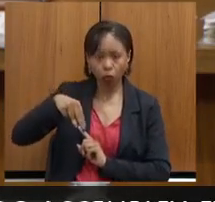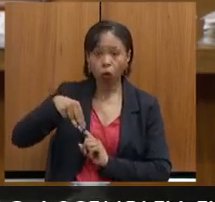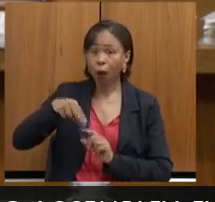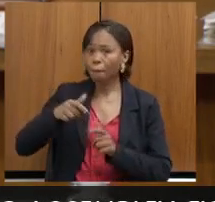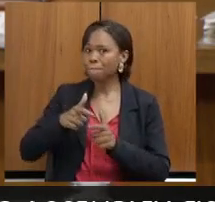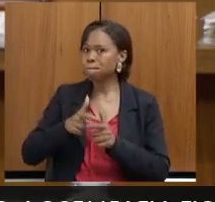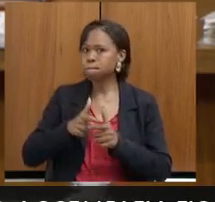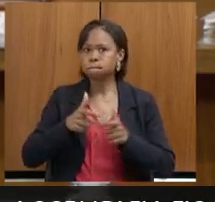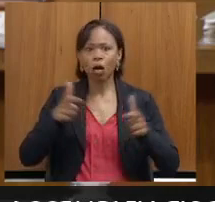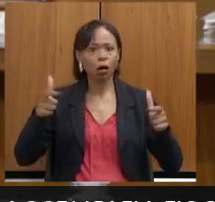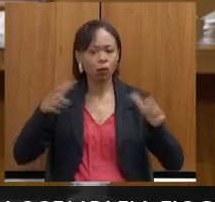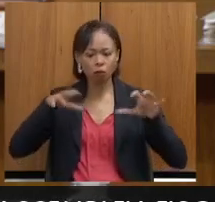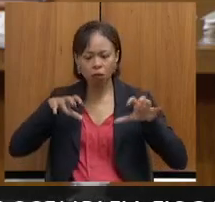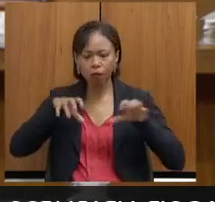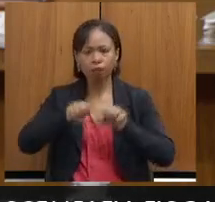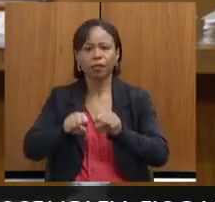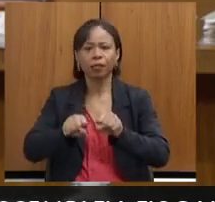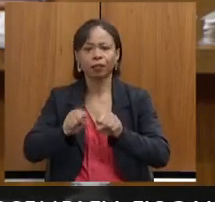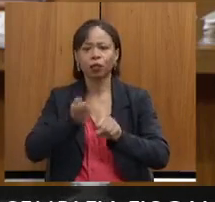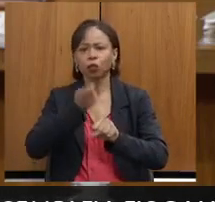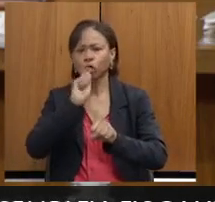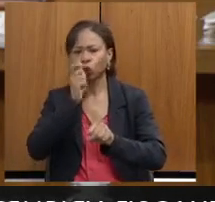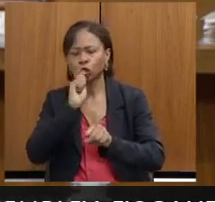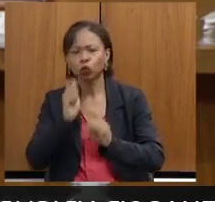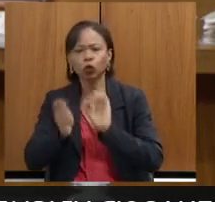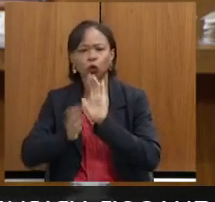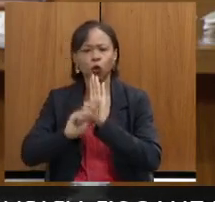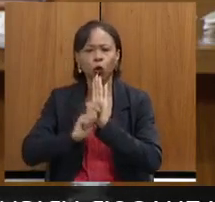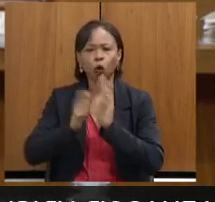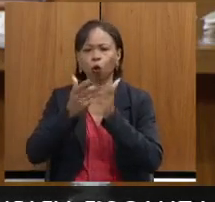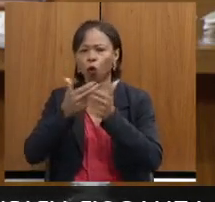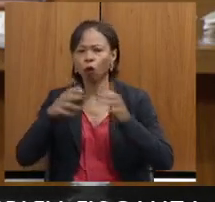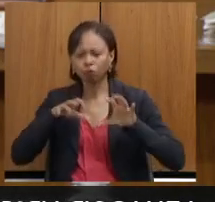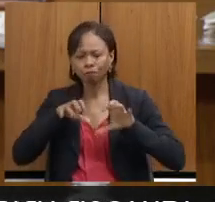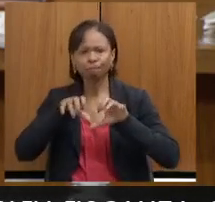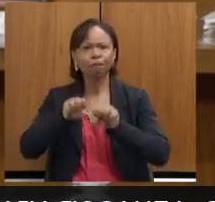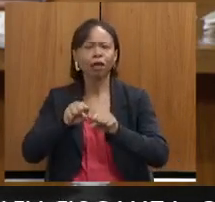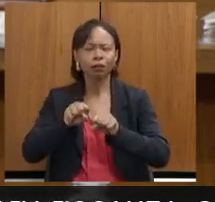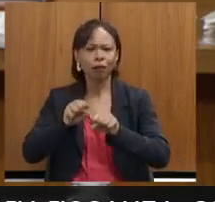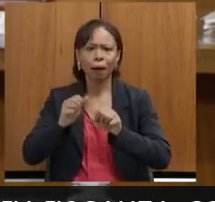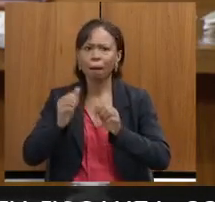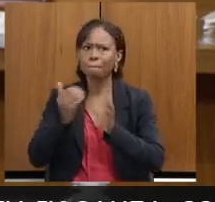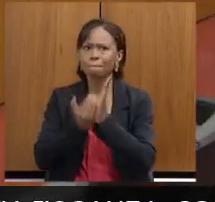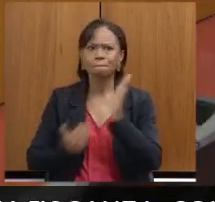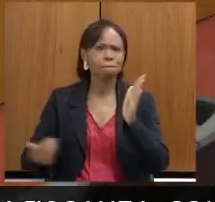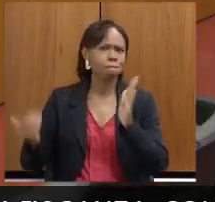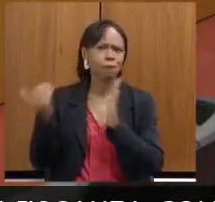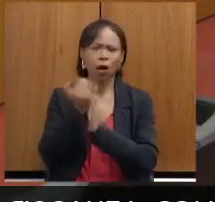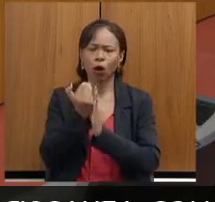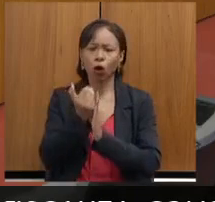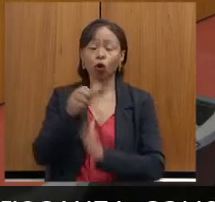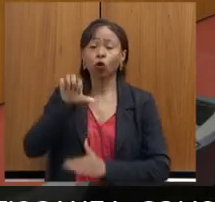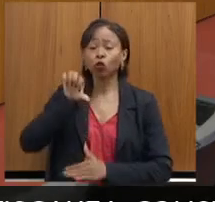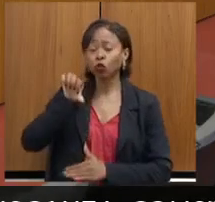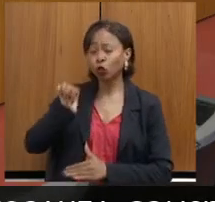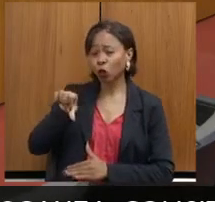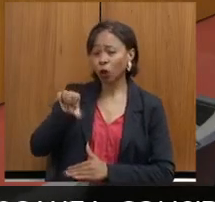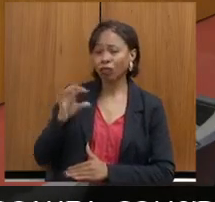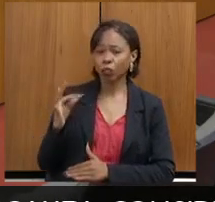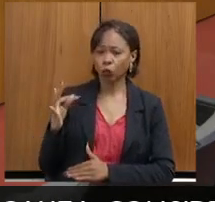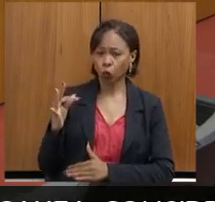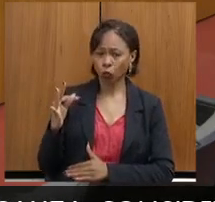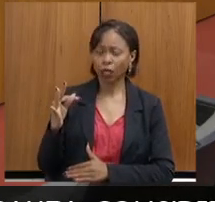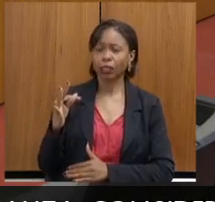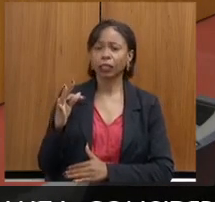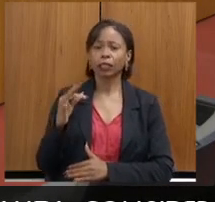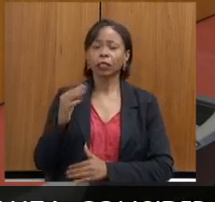apreensões de drogas e é que temos notícia na Polícia Civil 9 toneladas de maconha